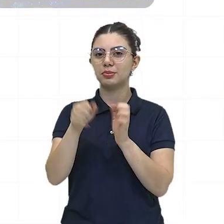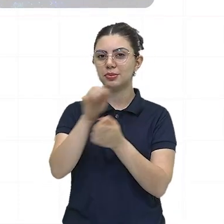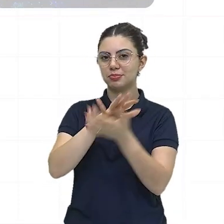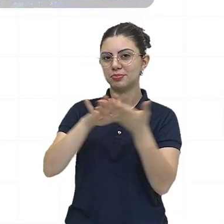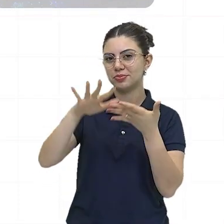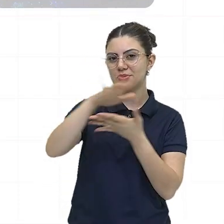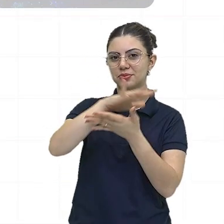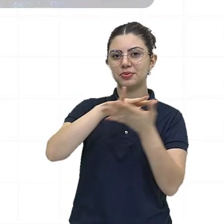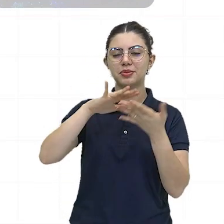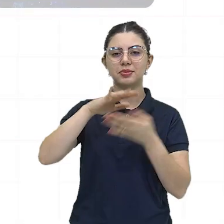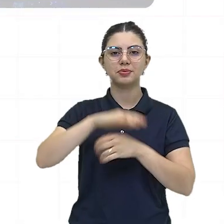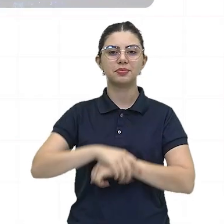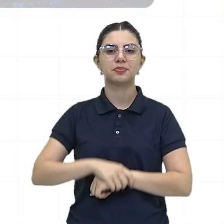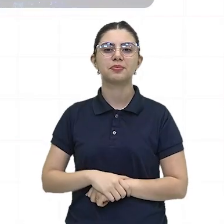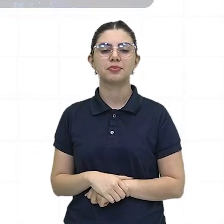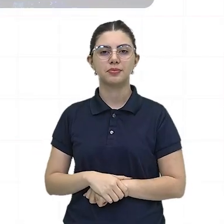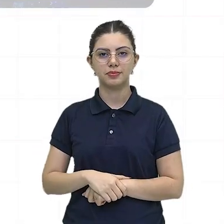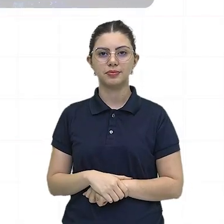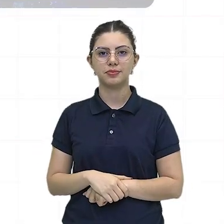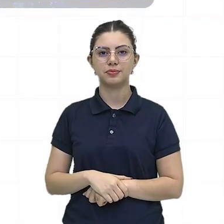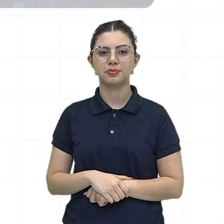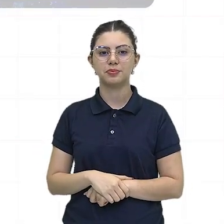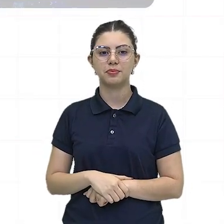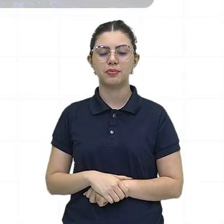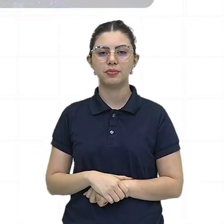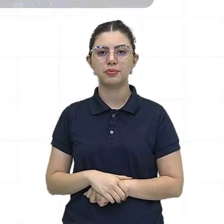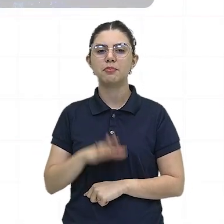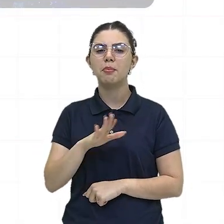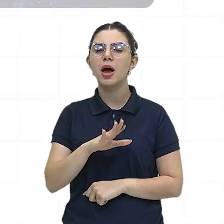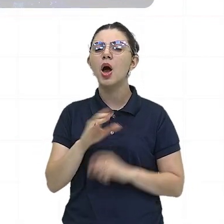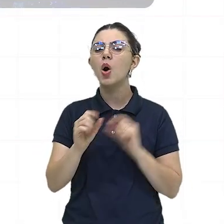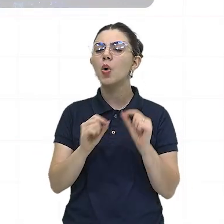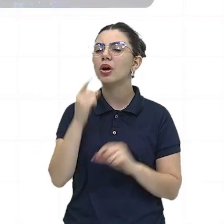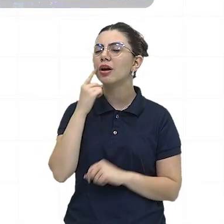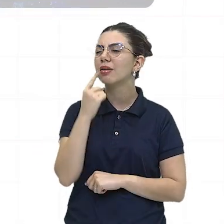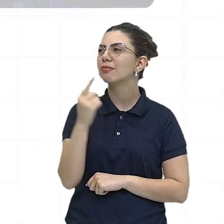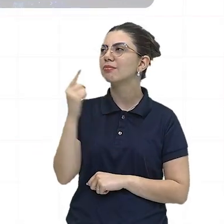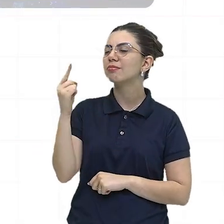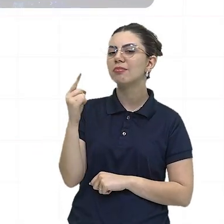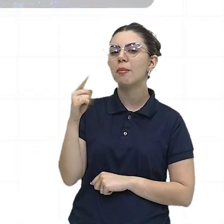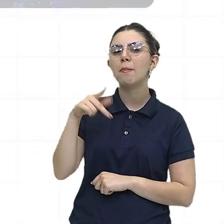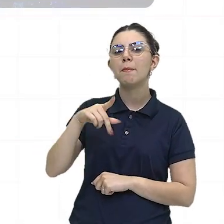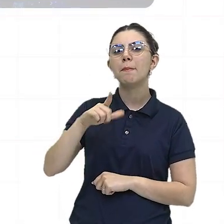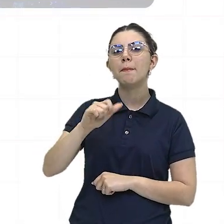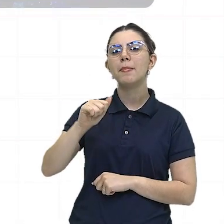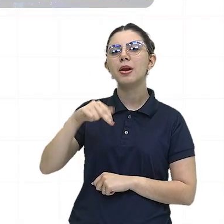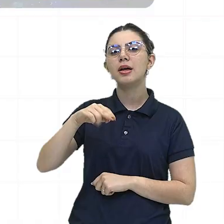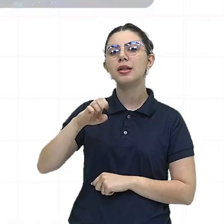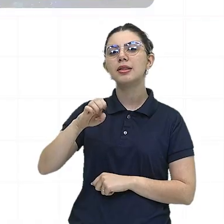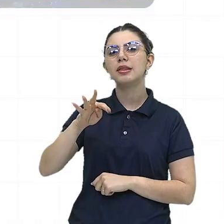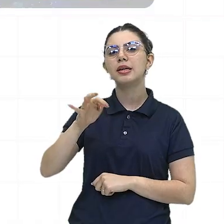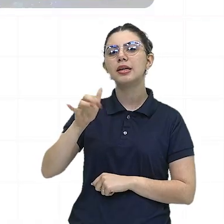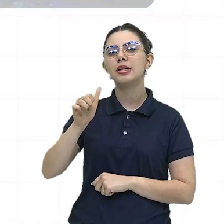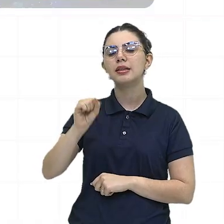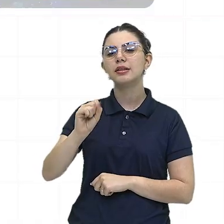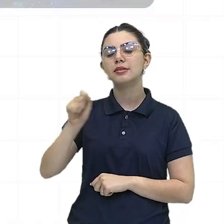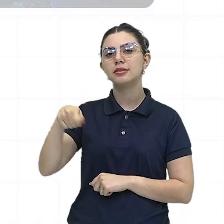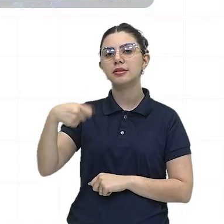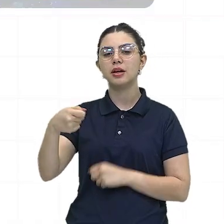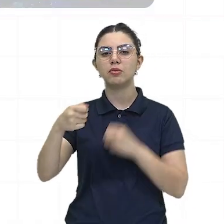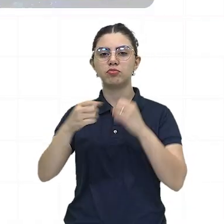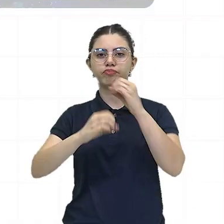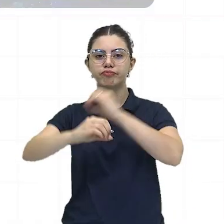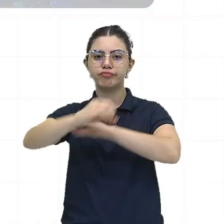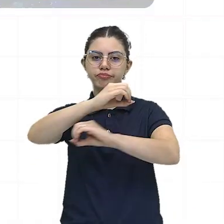o universo. Então, vamos verificar aí o que são planetas. Os planetas são corpos